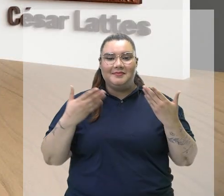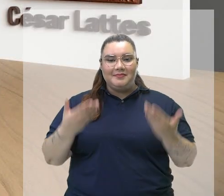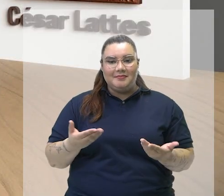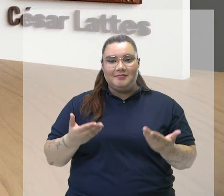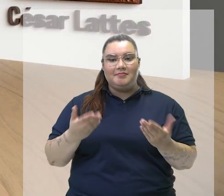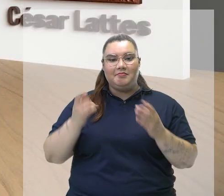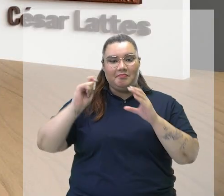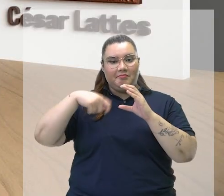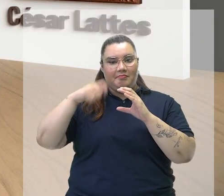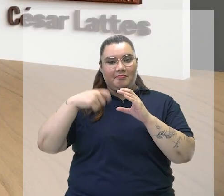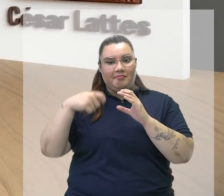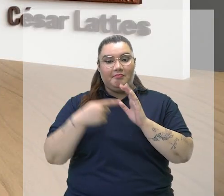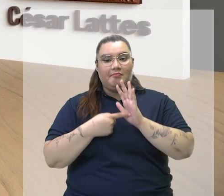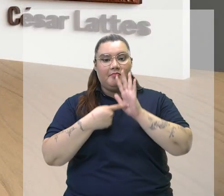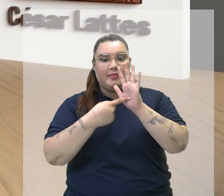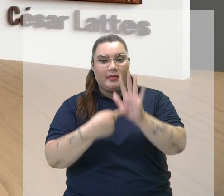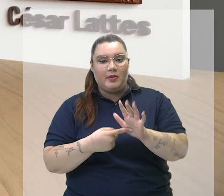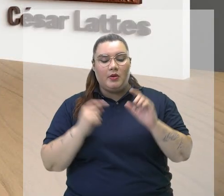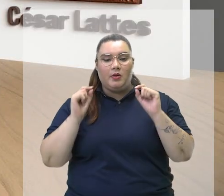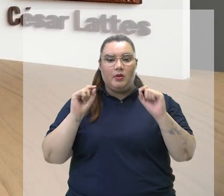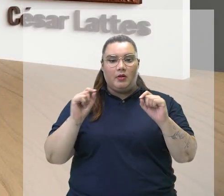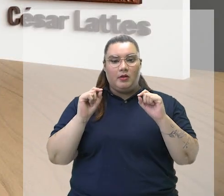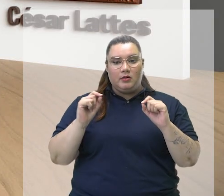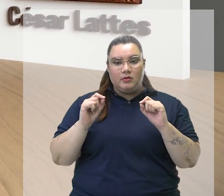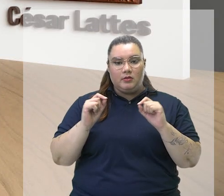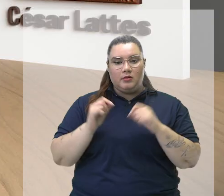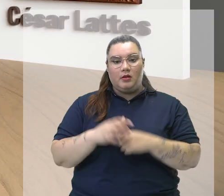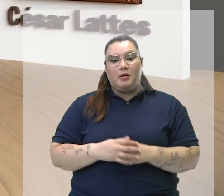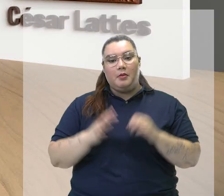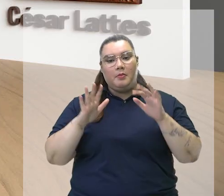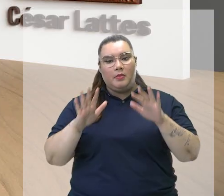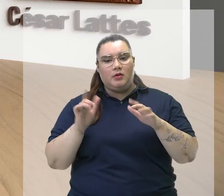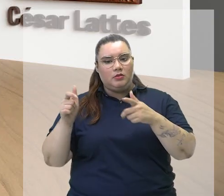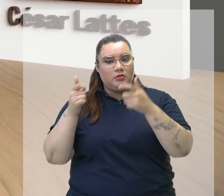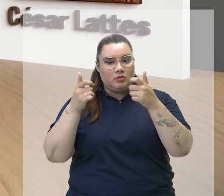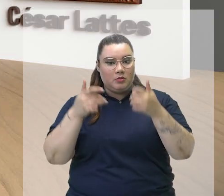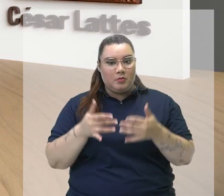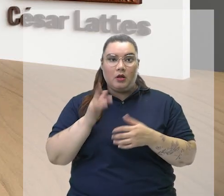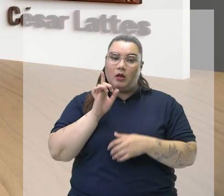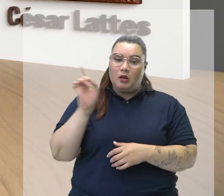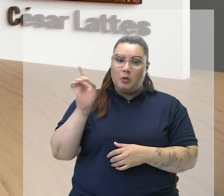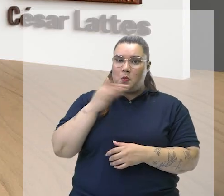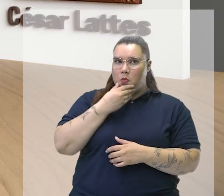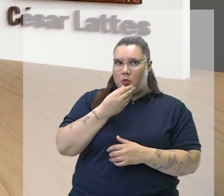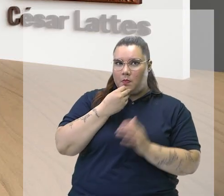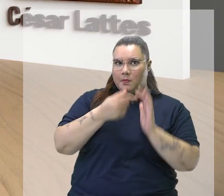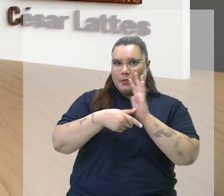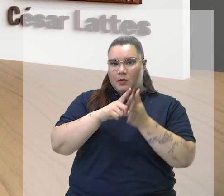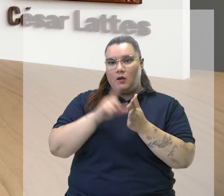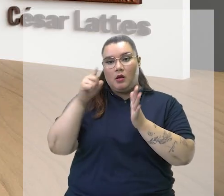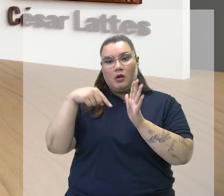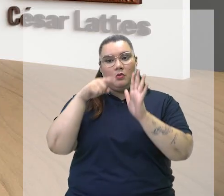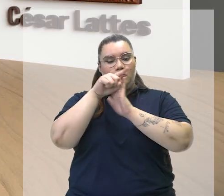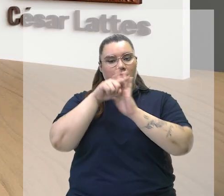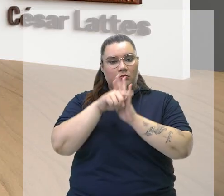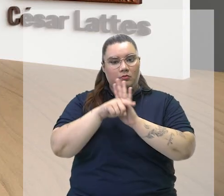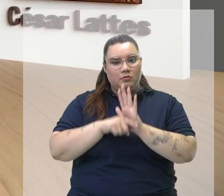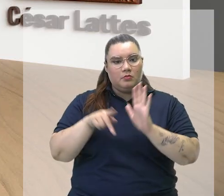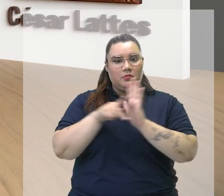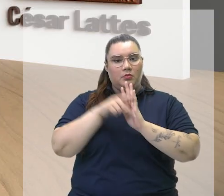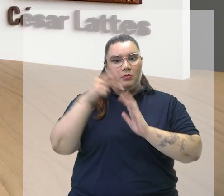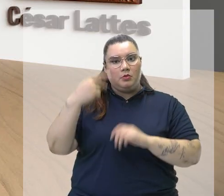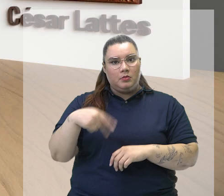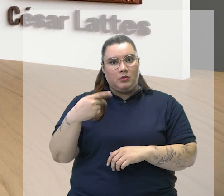Muito bem, pessoal. Veja que no vídeo nós vimos aí, na realidade, né, um pesquisador, né, real aqui